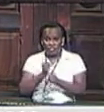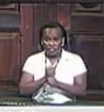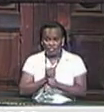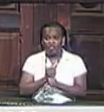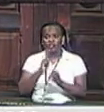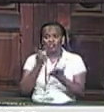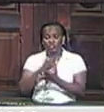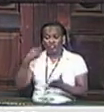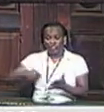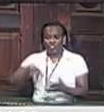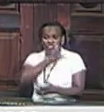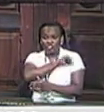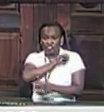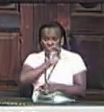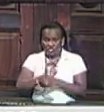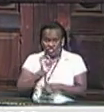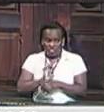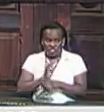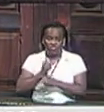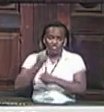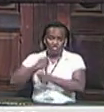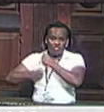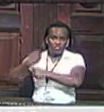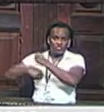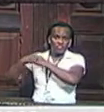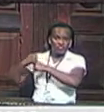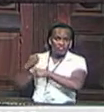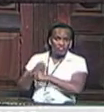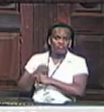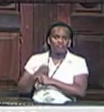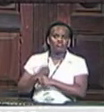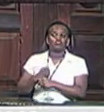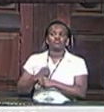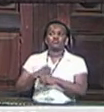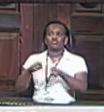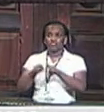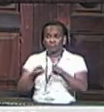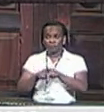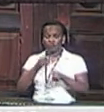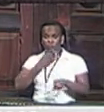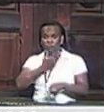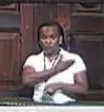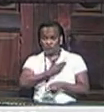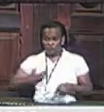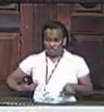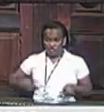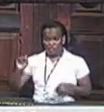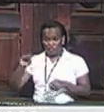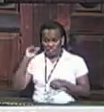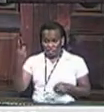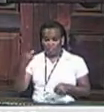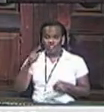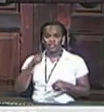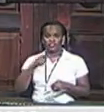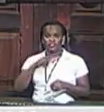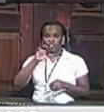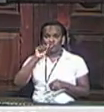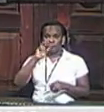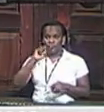que ocorreram no estado do Rio de Janeiro nos últimos anos e que o governador, ex-governador Sérgio